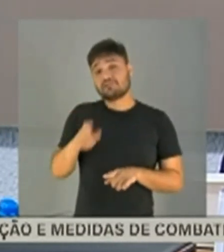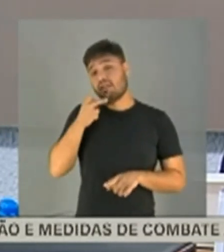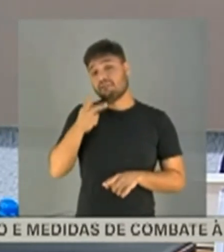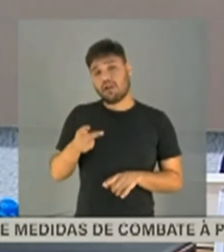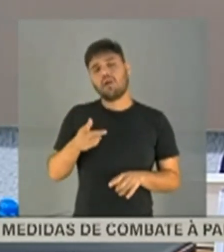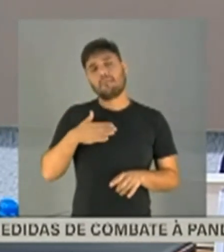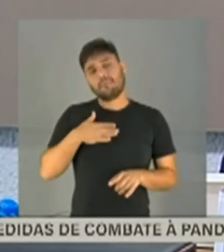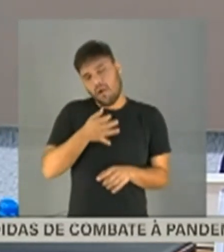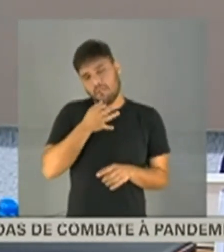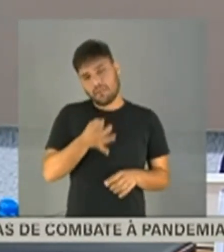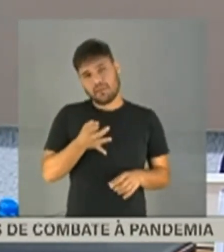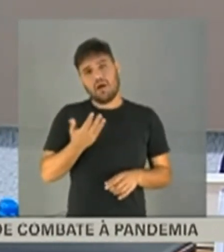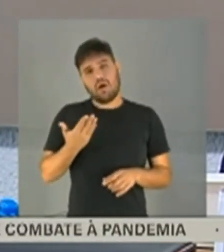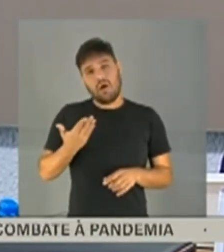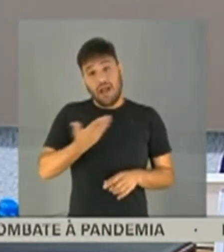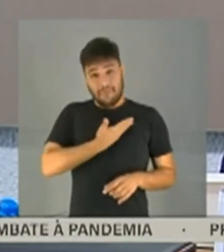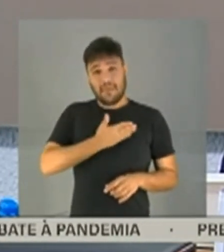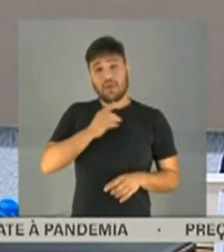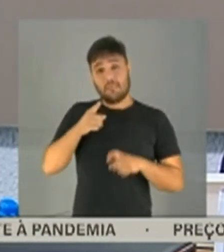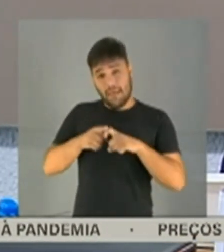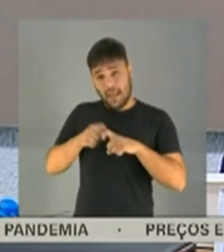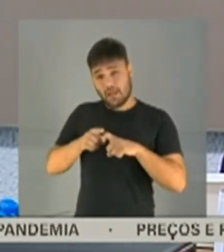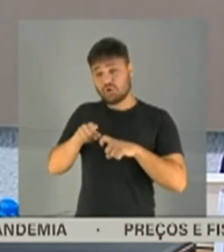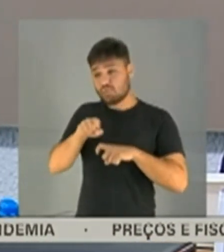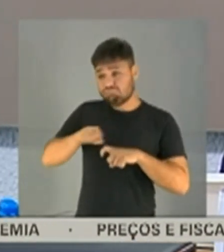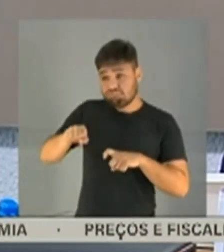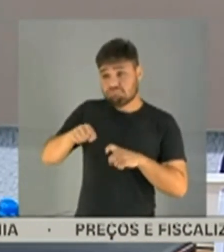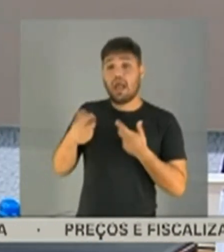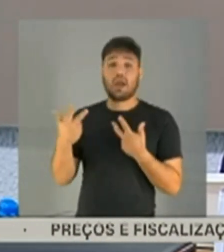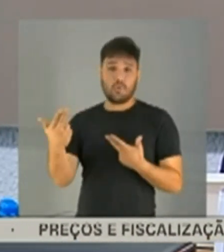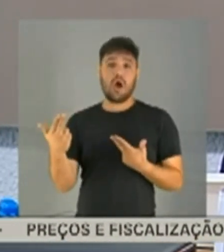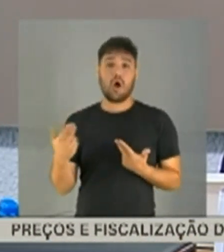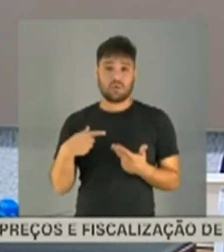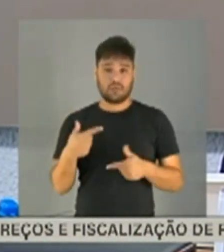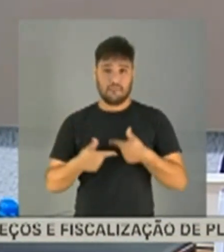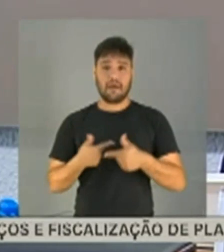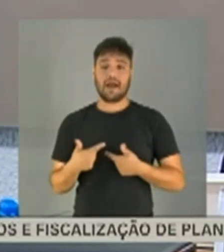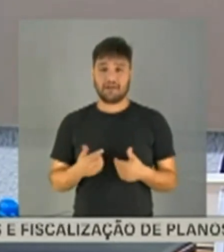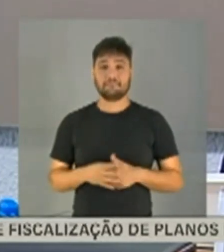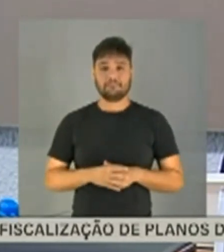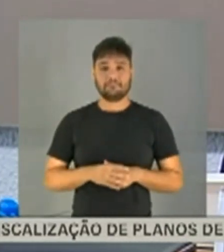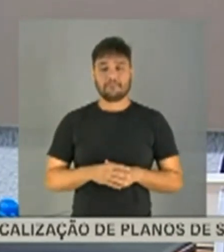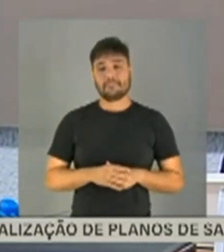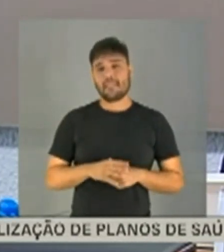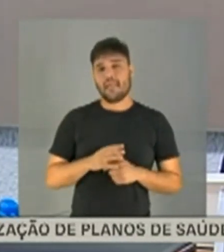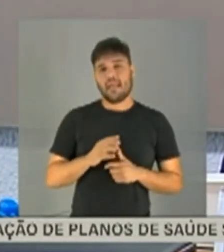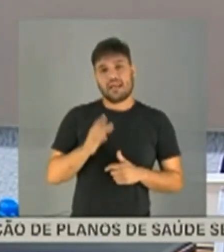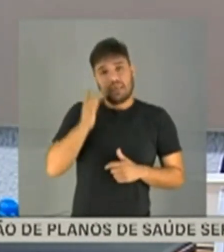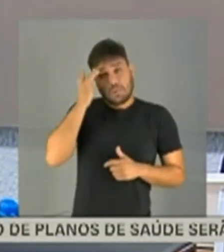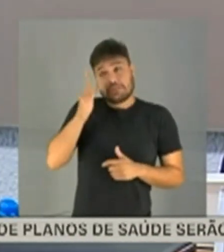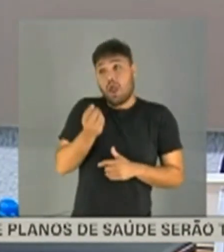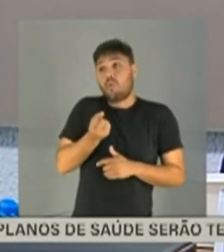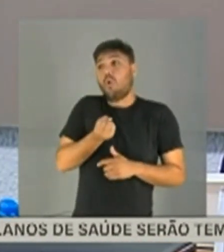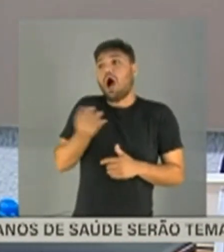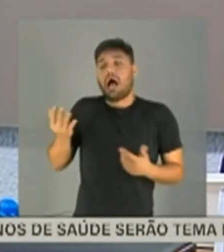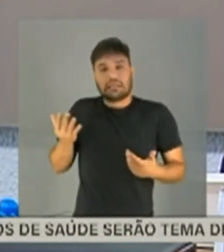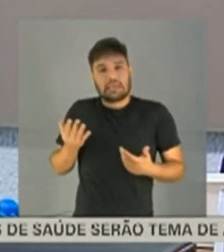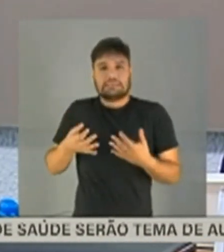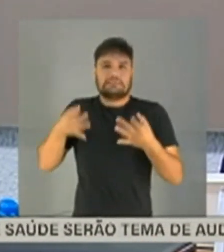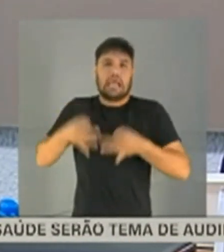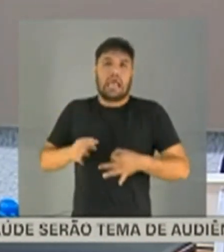que eu vejo entre os meus colegas é a experiência se repetir. Eu não posso dizer exatamente quantas vidas seriam